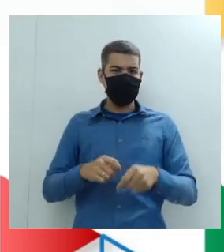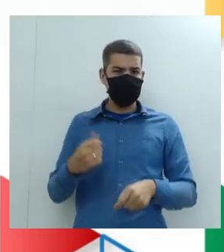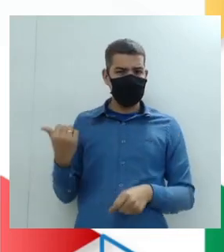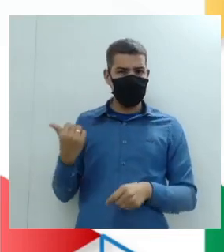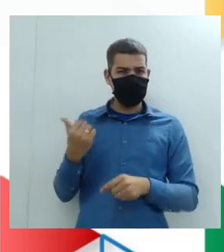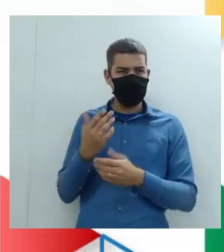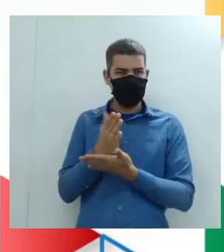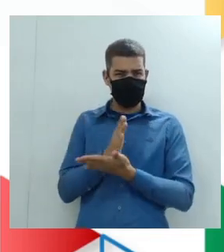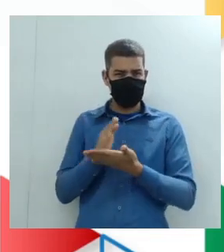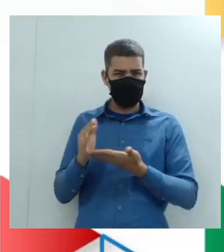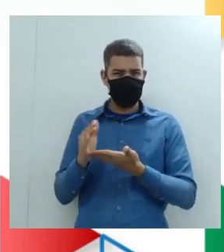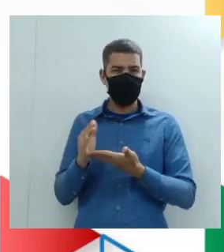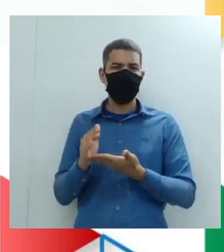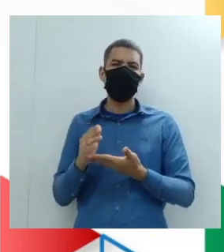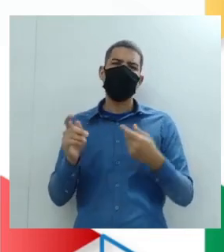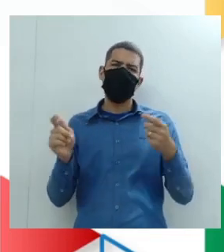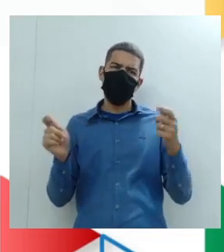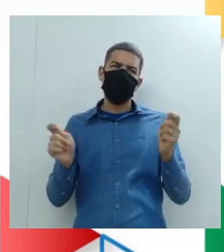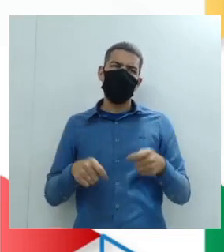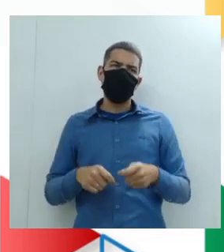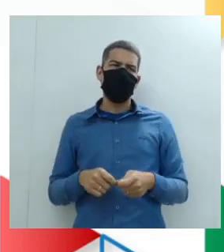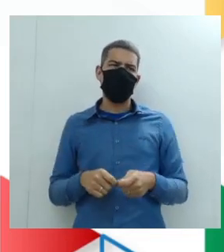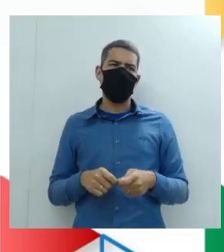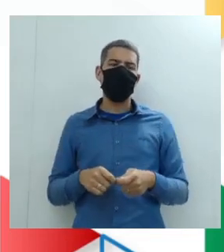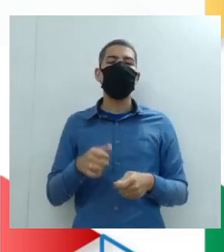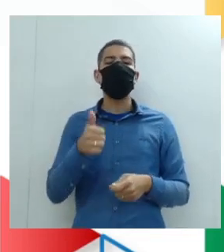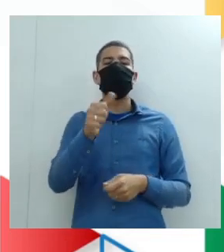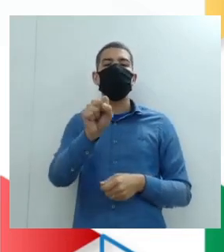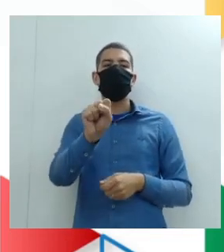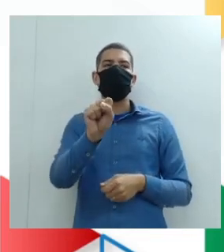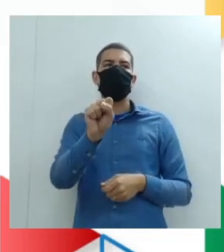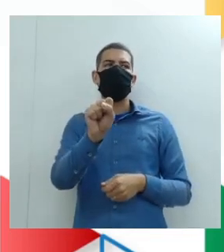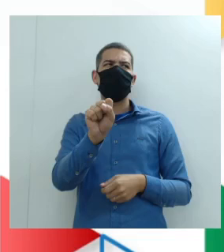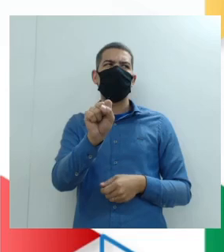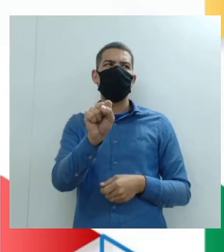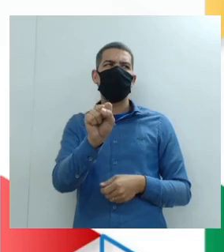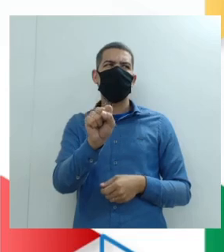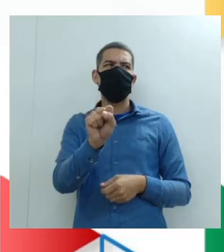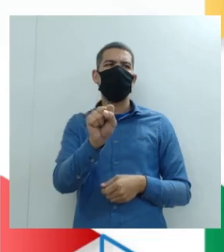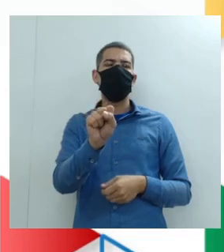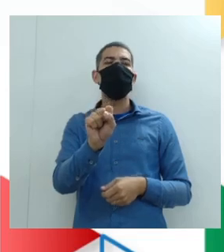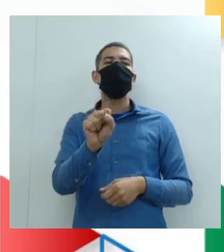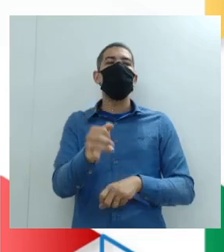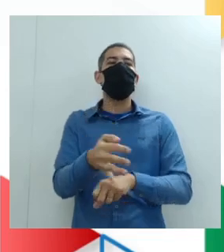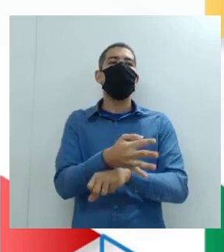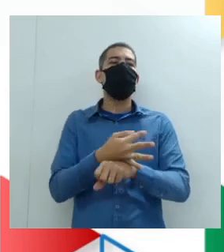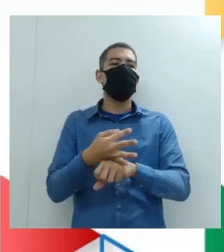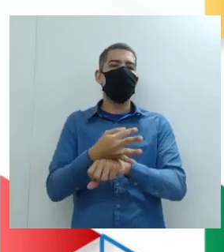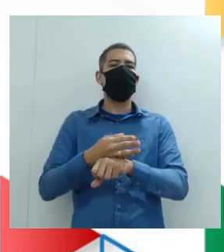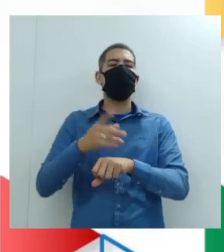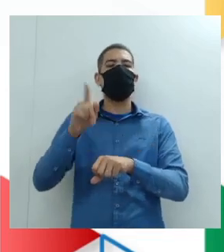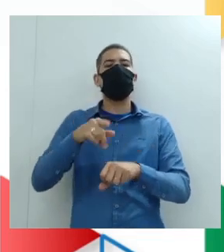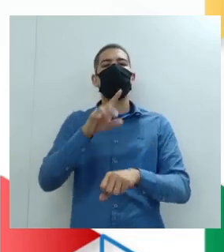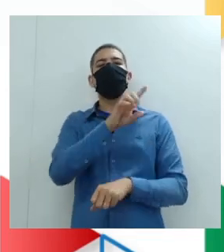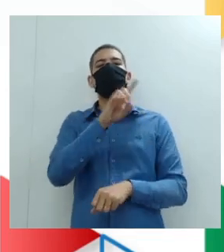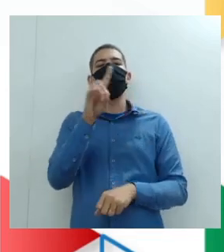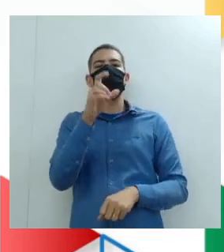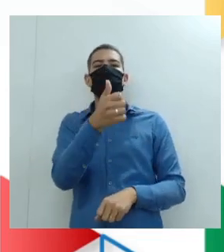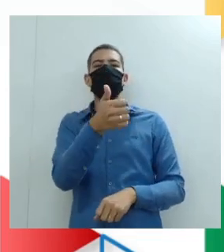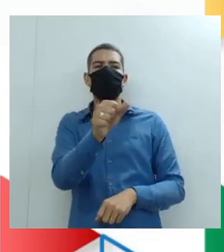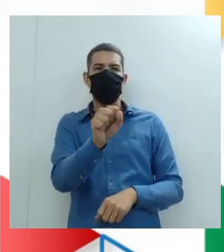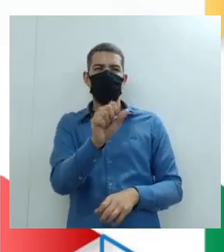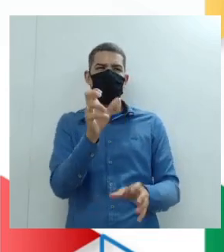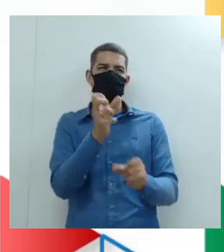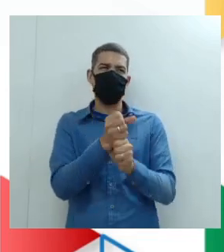por 5? Dá, professor. Muito fácil. Dá quanto? 18. Então, o recesso foi 18 dias de férias,